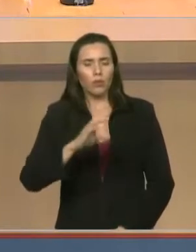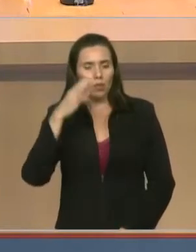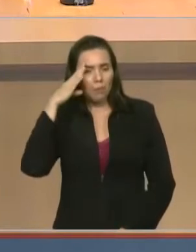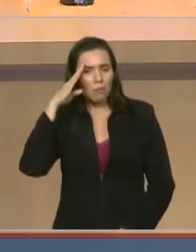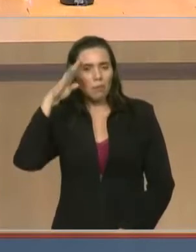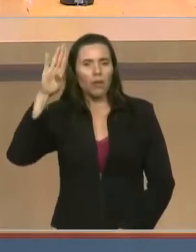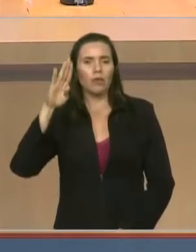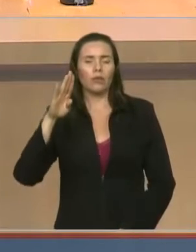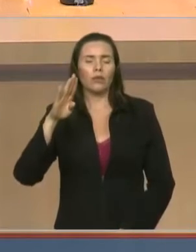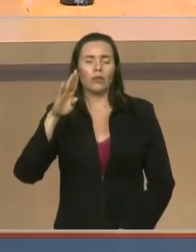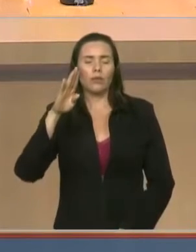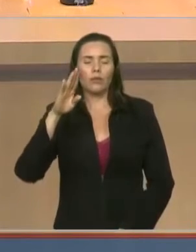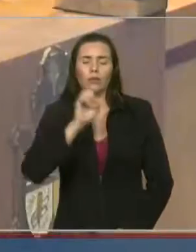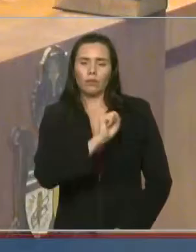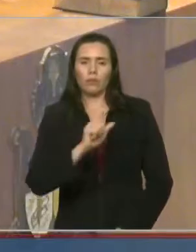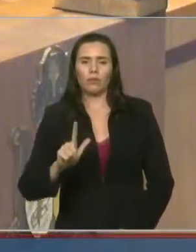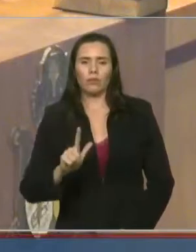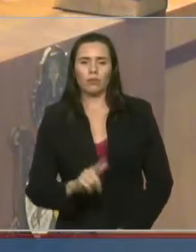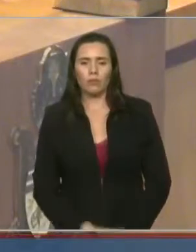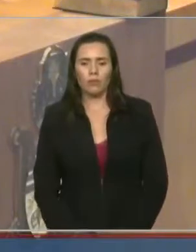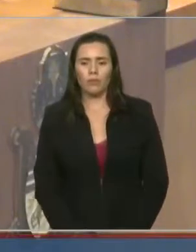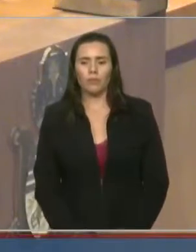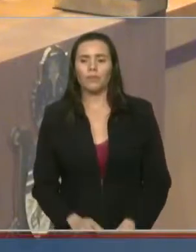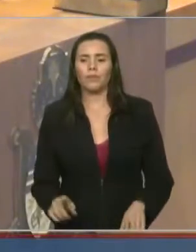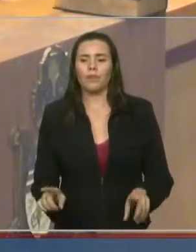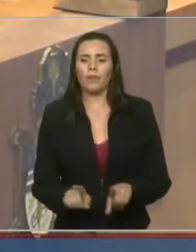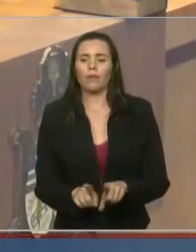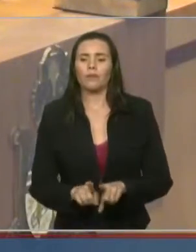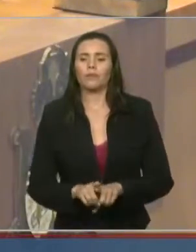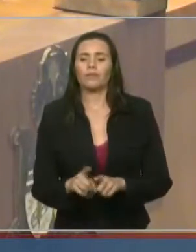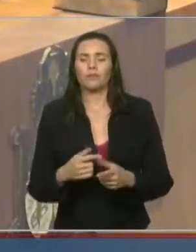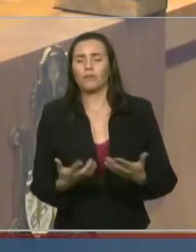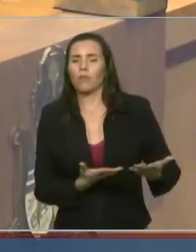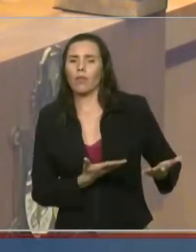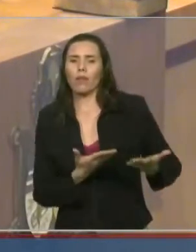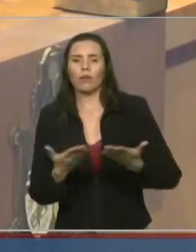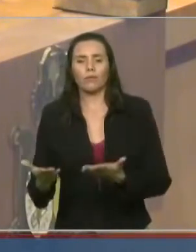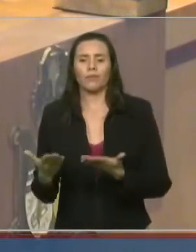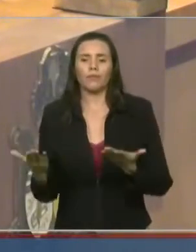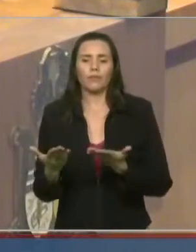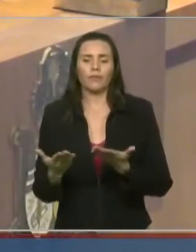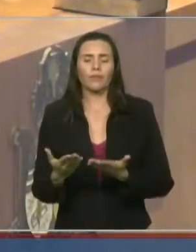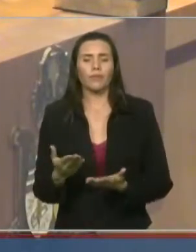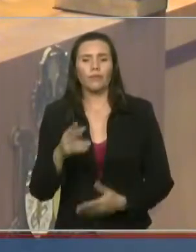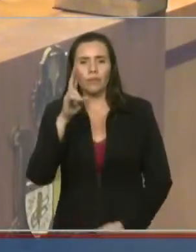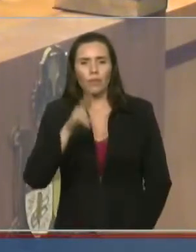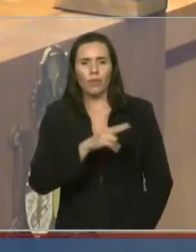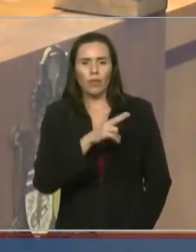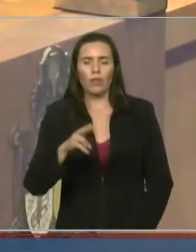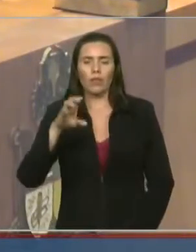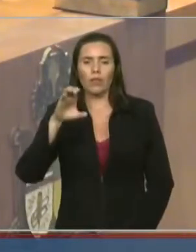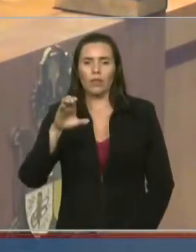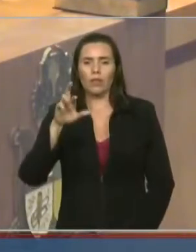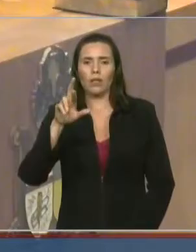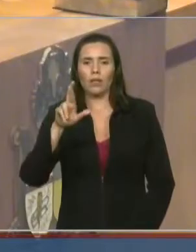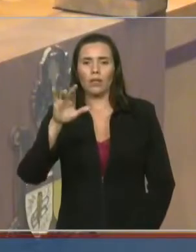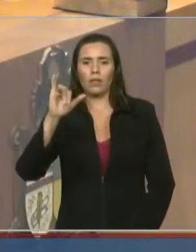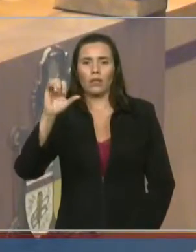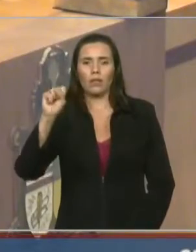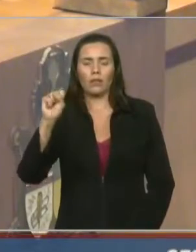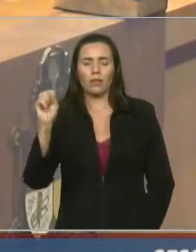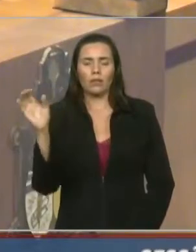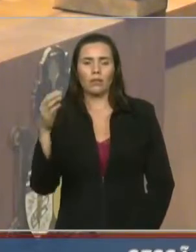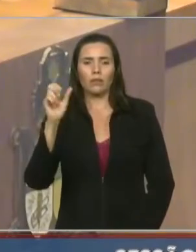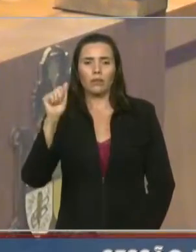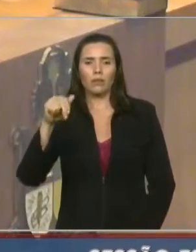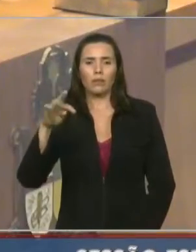Concedo a palavra agora ao padre Cris Antônio da Conceição Silva, coordenador